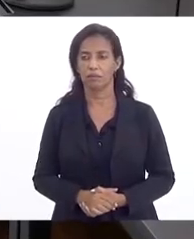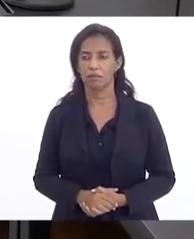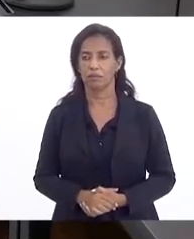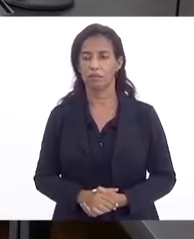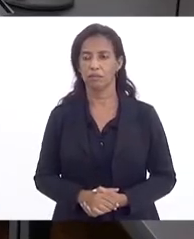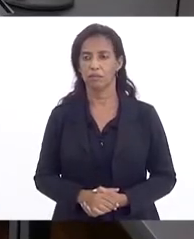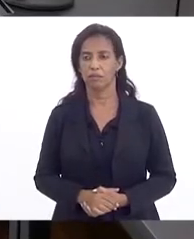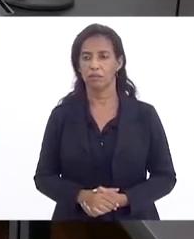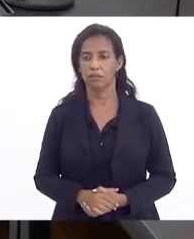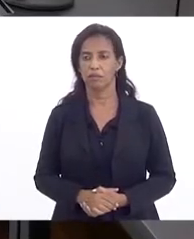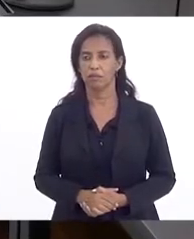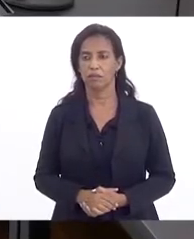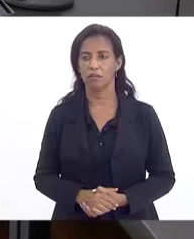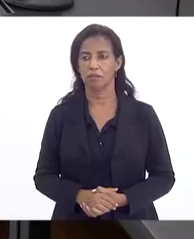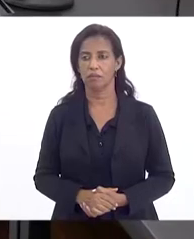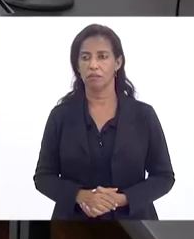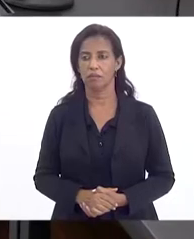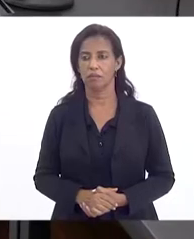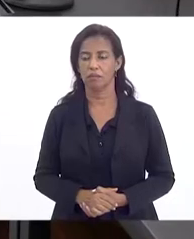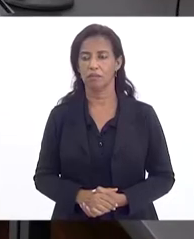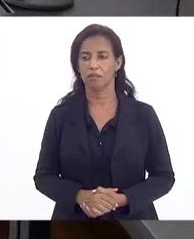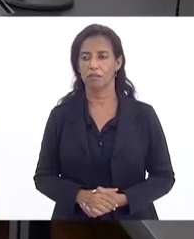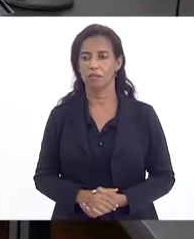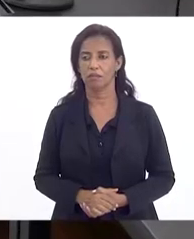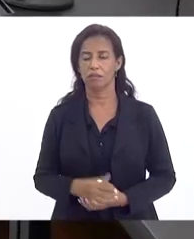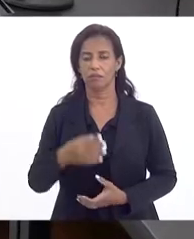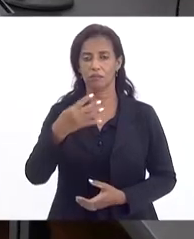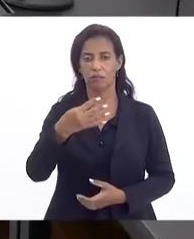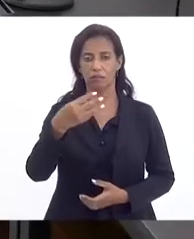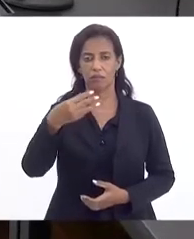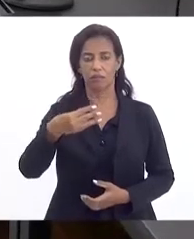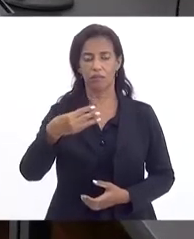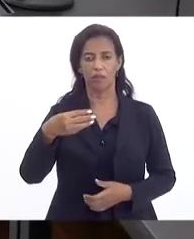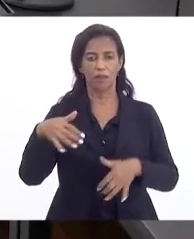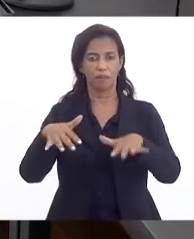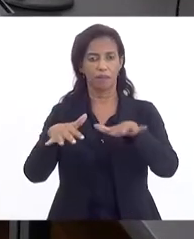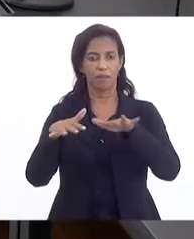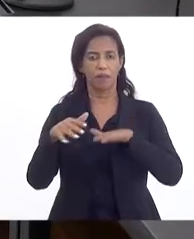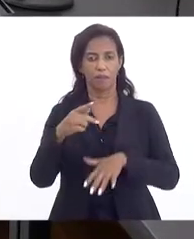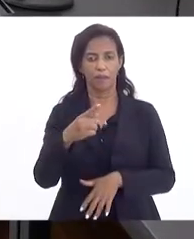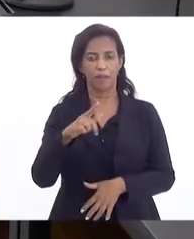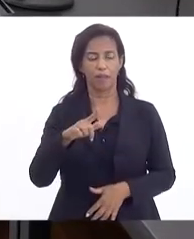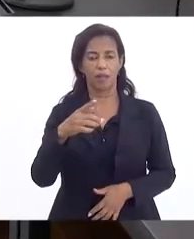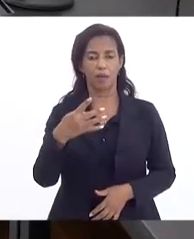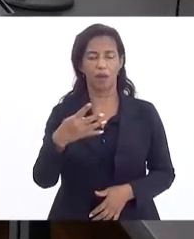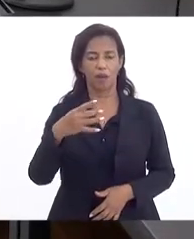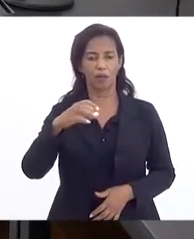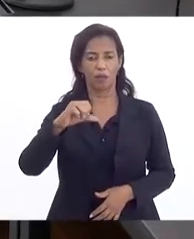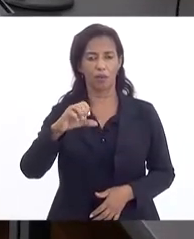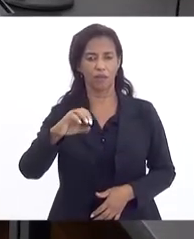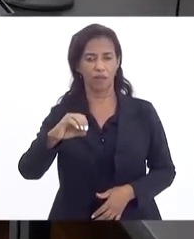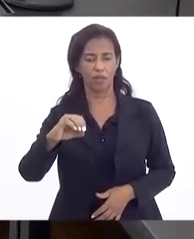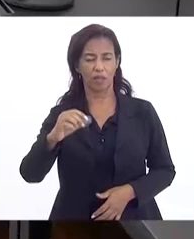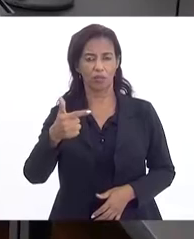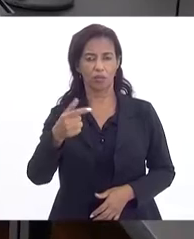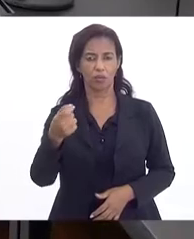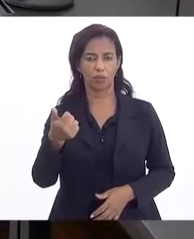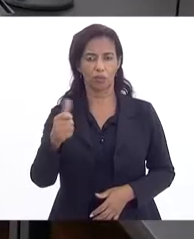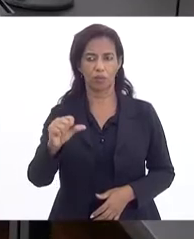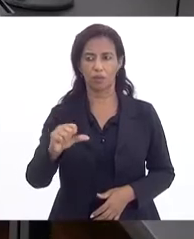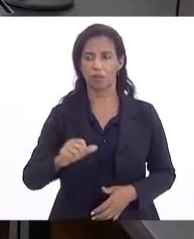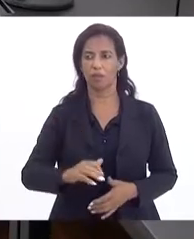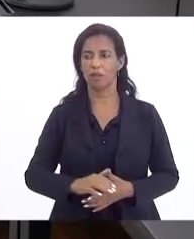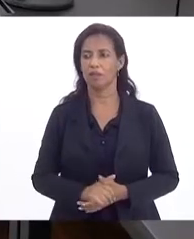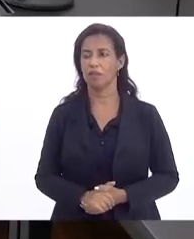de emendas. Encerramos aí. 43, emendas de plenário ao projeto de lei 490 de 2019. Parecer é